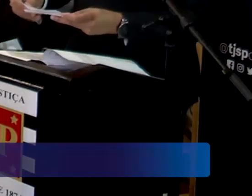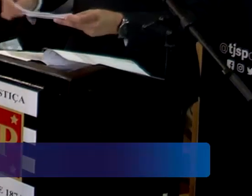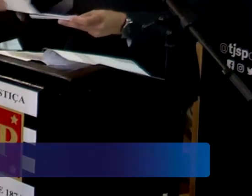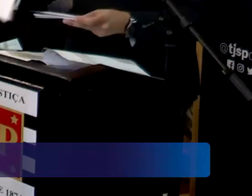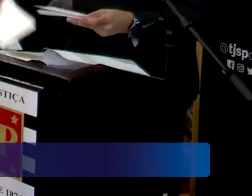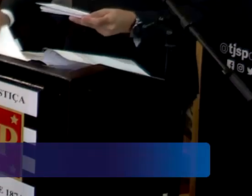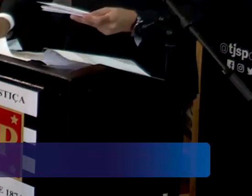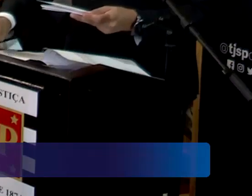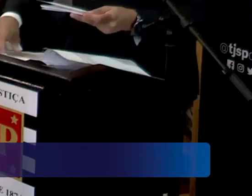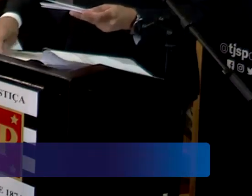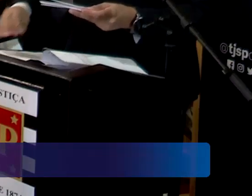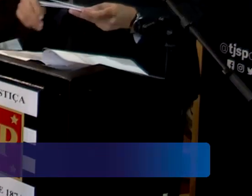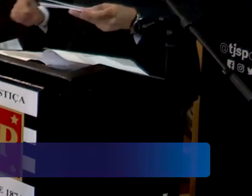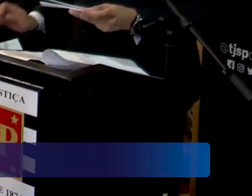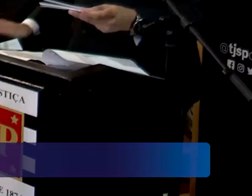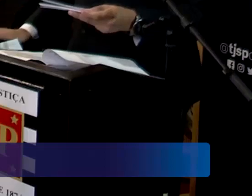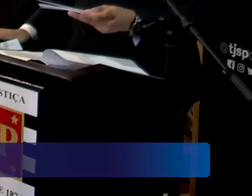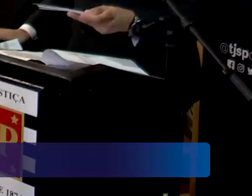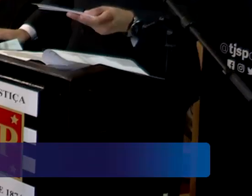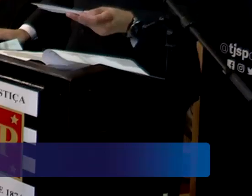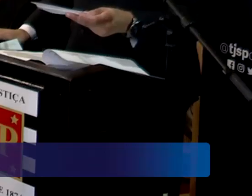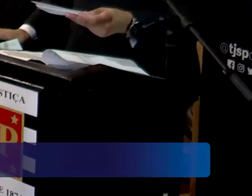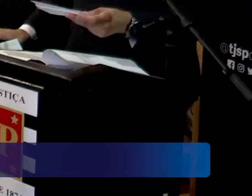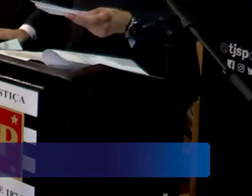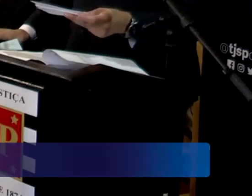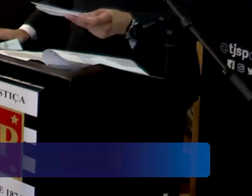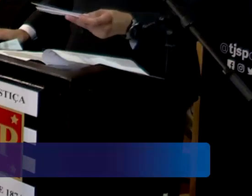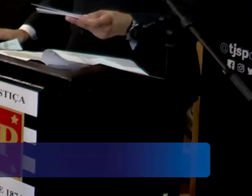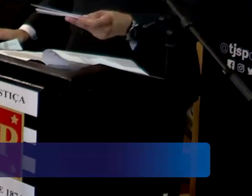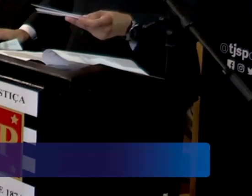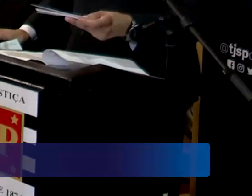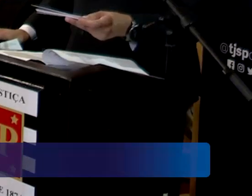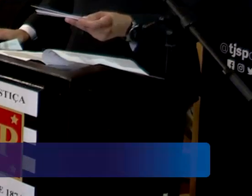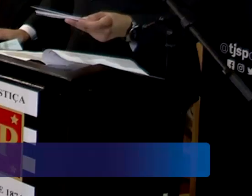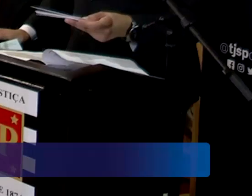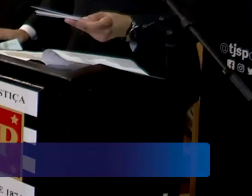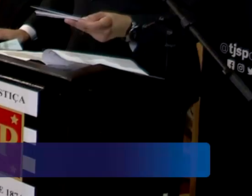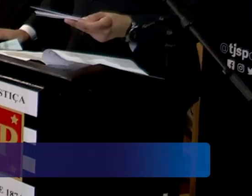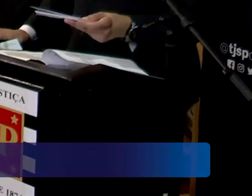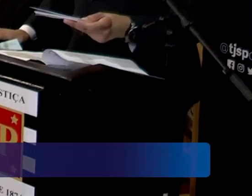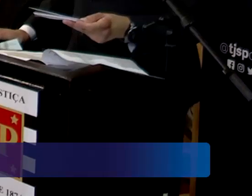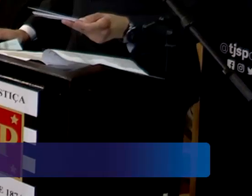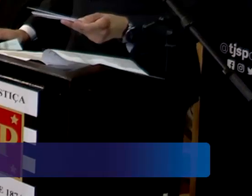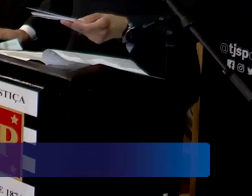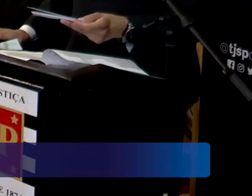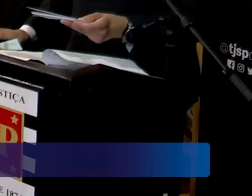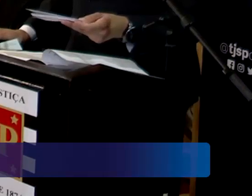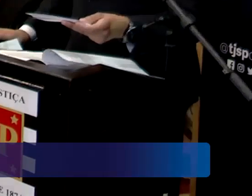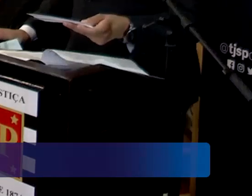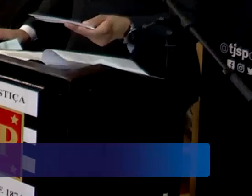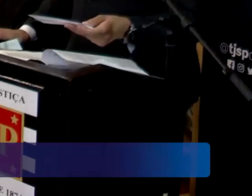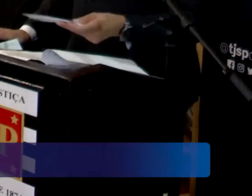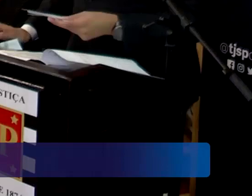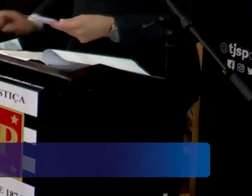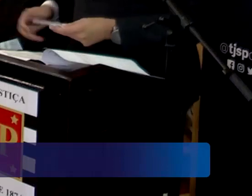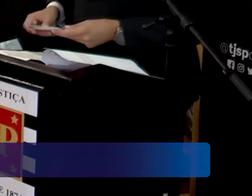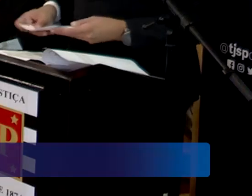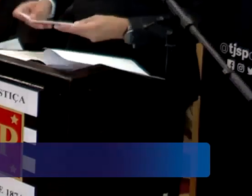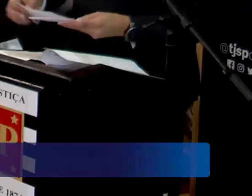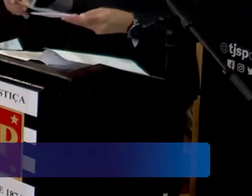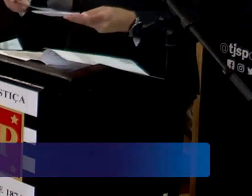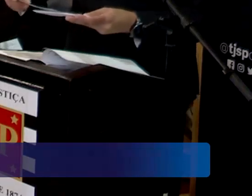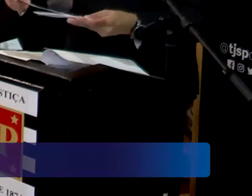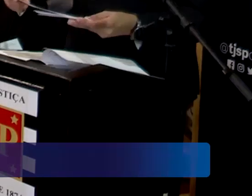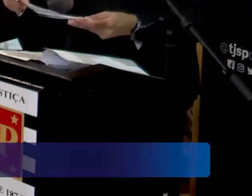Instituto Paulista de magistrados Coronel PM Sidnei Mendes de Souza chefe da assessoria policial militar do Tribunal de Justiça do Estado de São Paulo